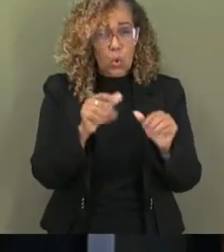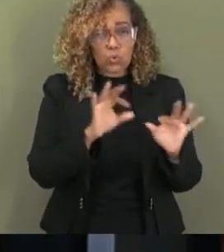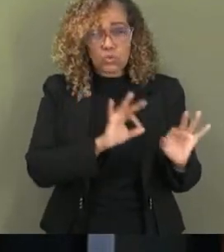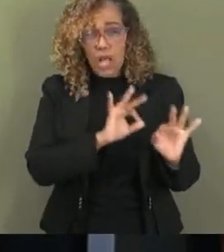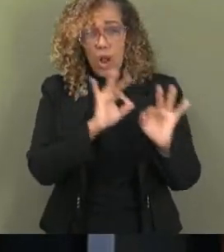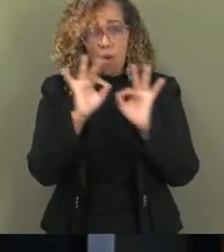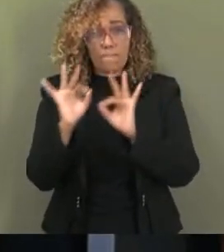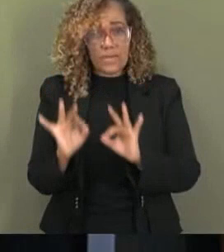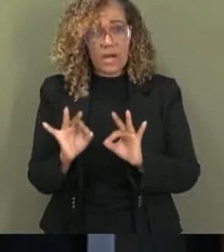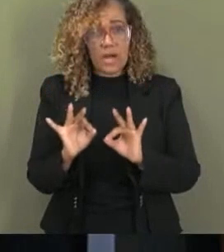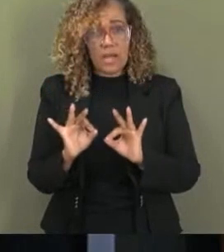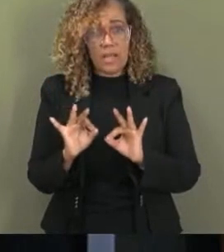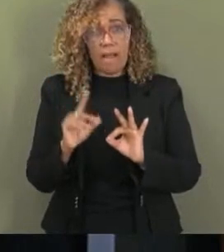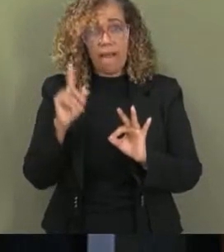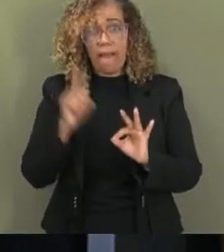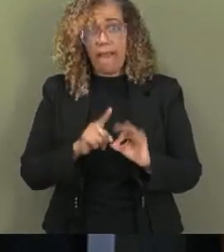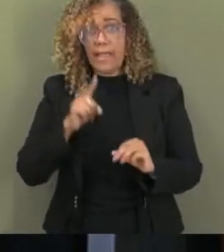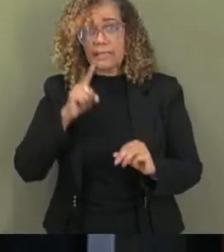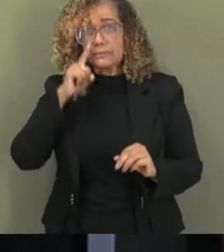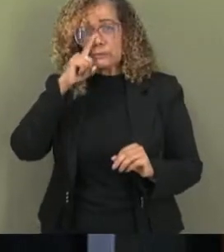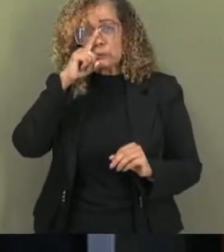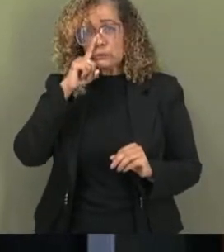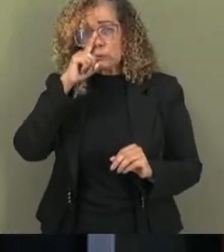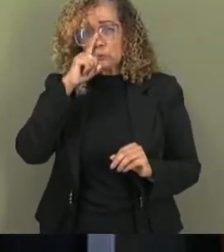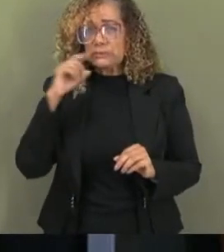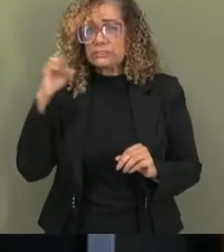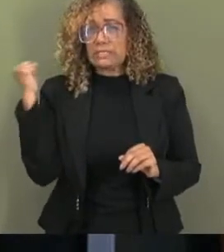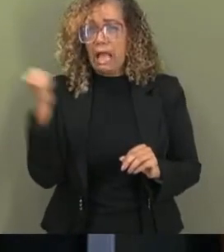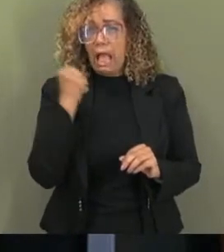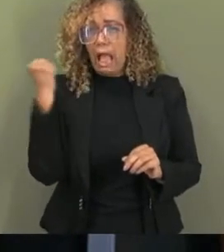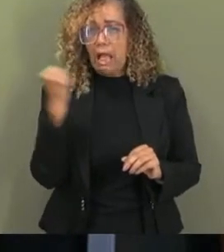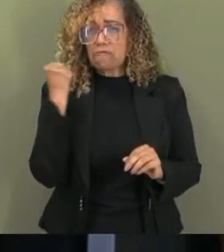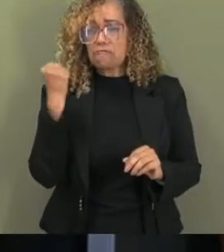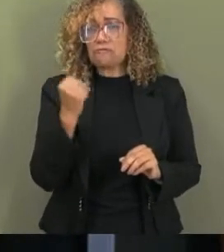acompanham, é uma tragédia sem precedentes.